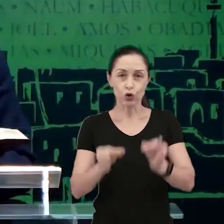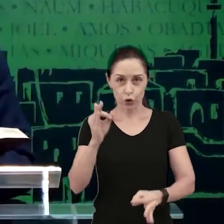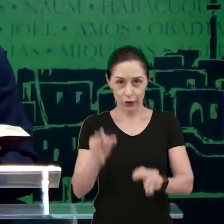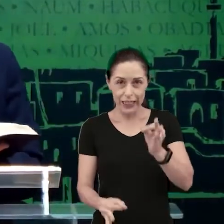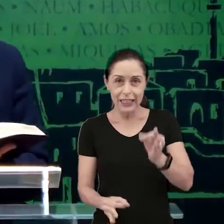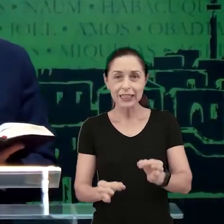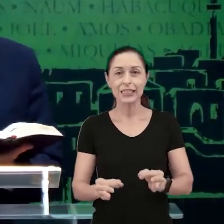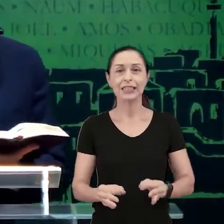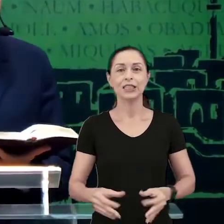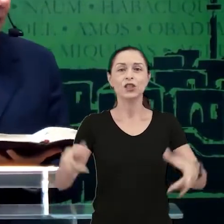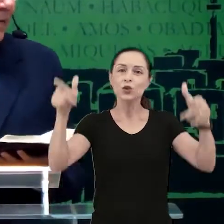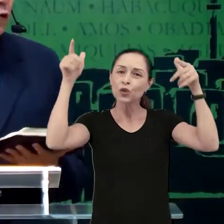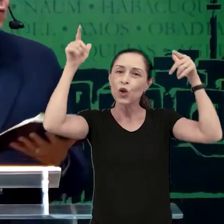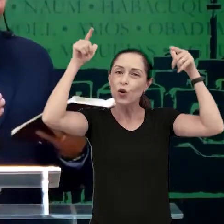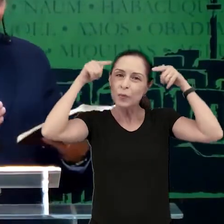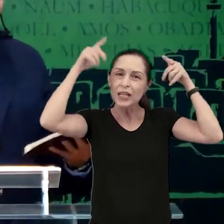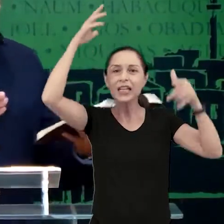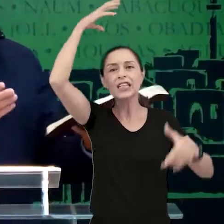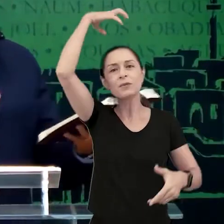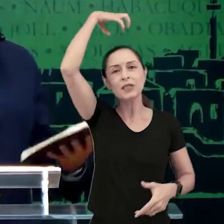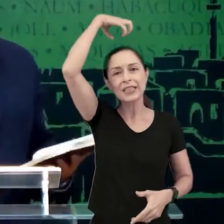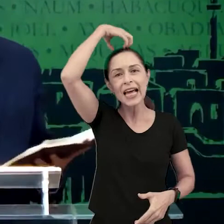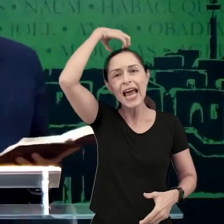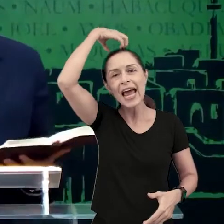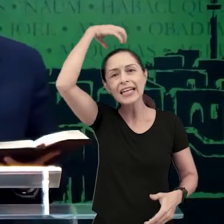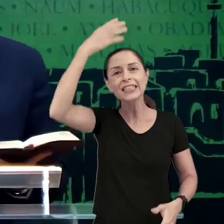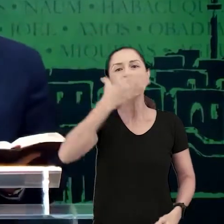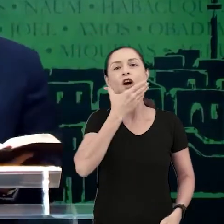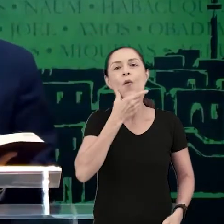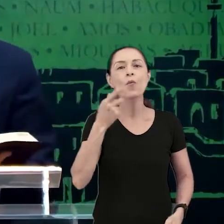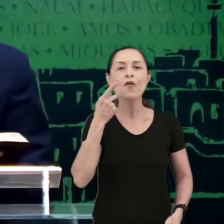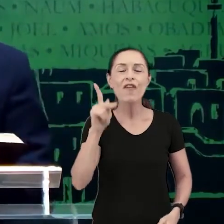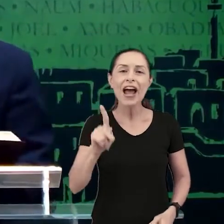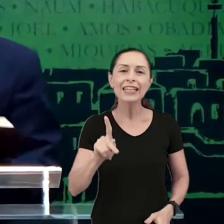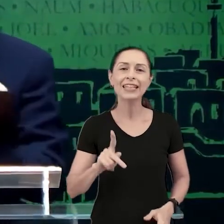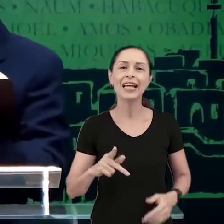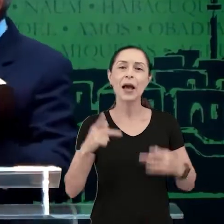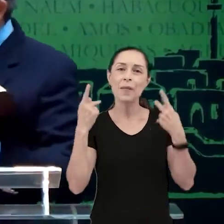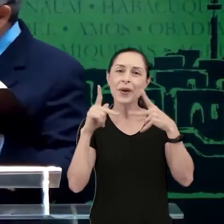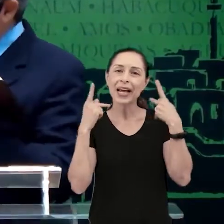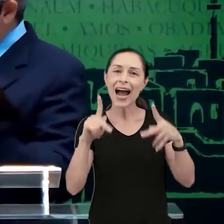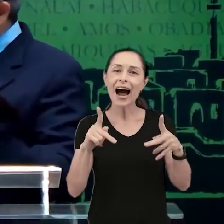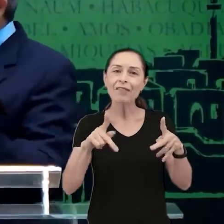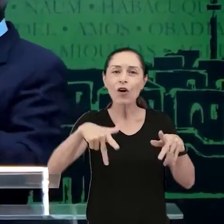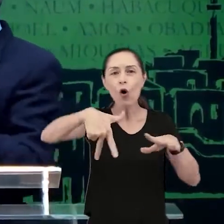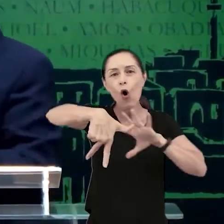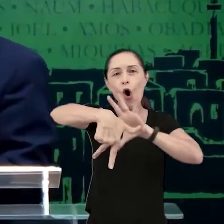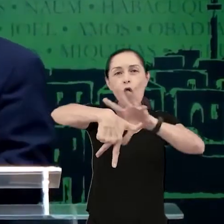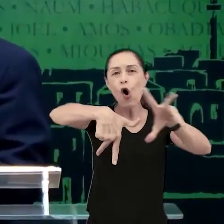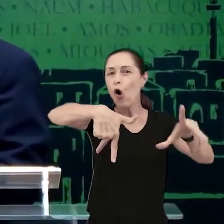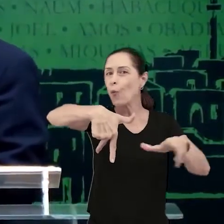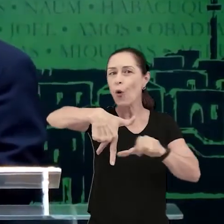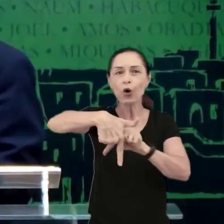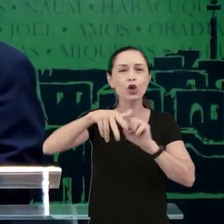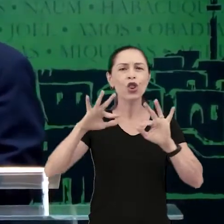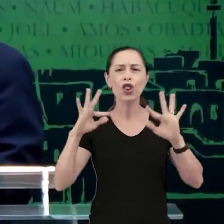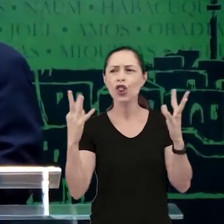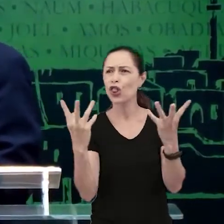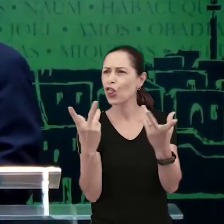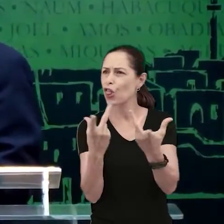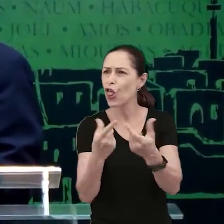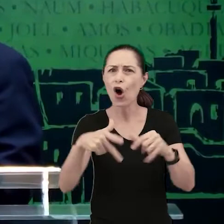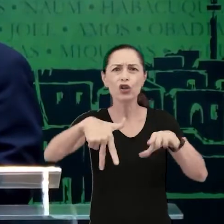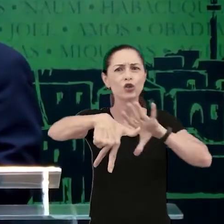por suborno, que os profetas estavam pregando por dinheiro, que os sacerdotes aceitavam suborno para fazer o